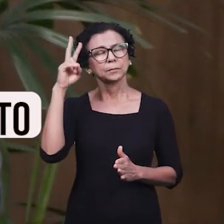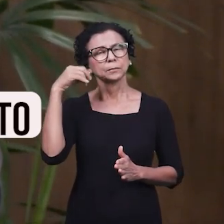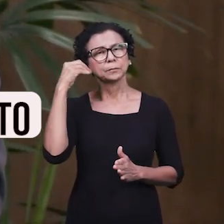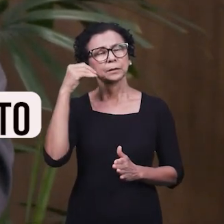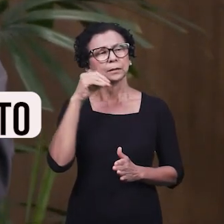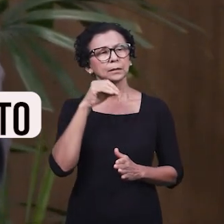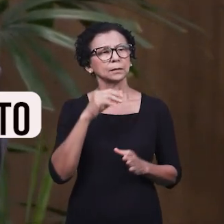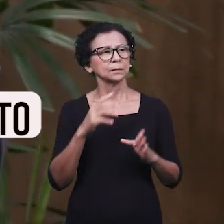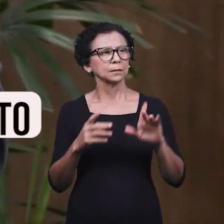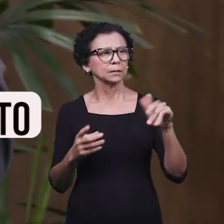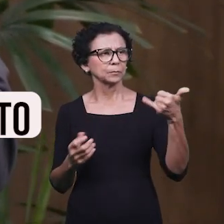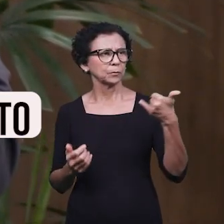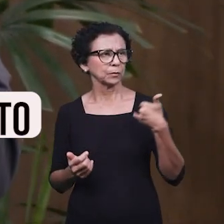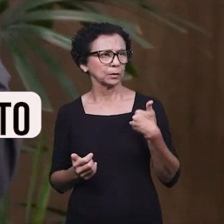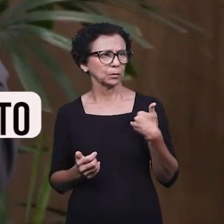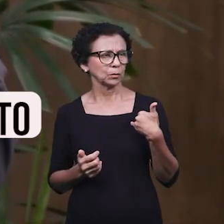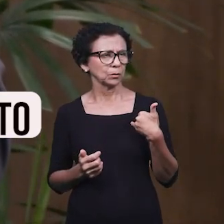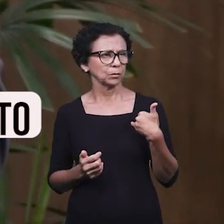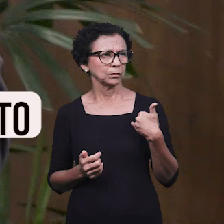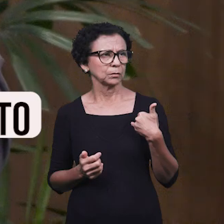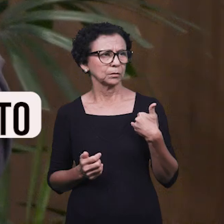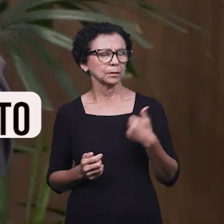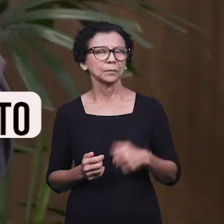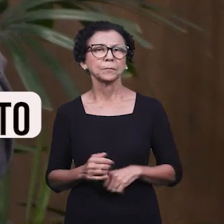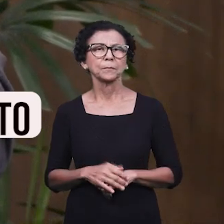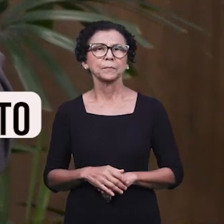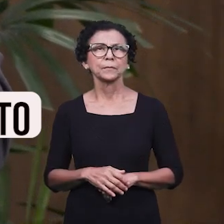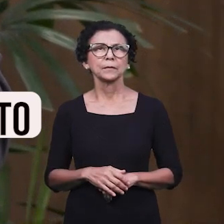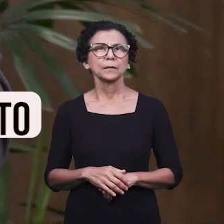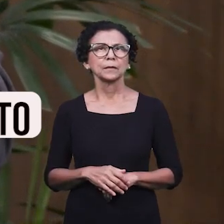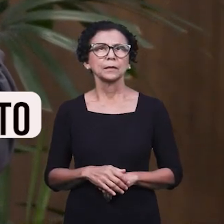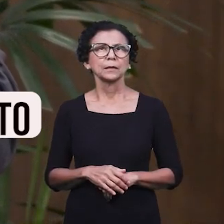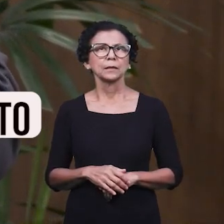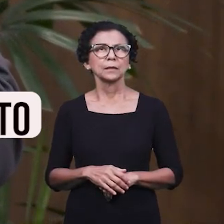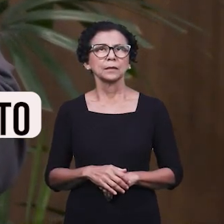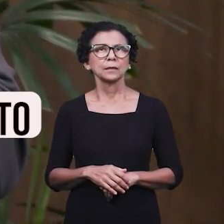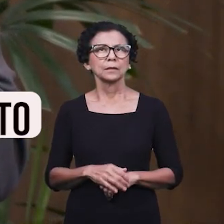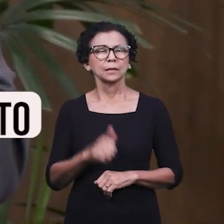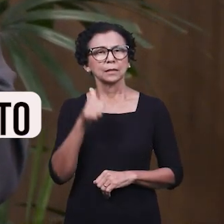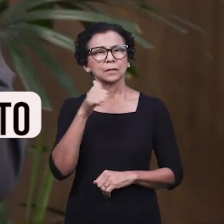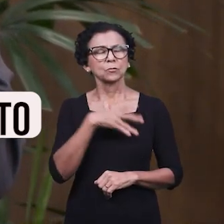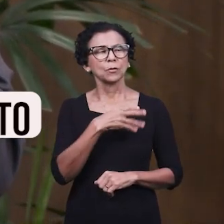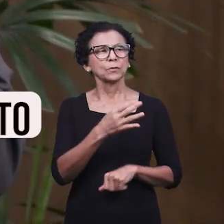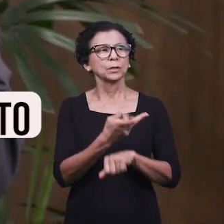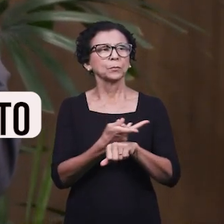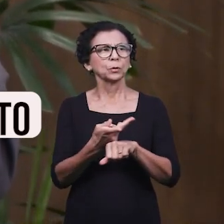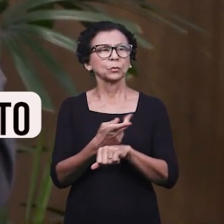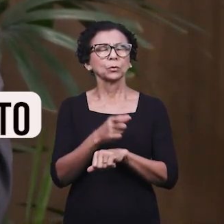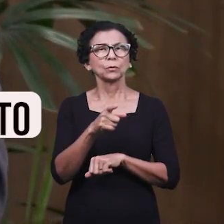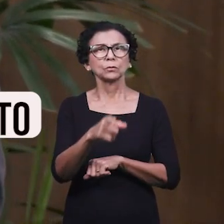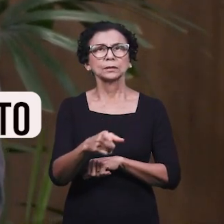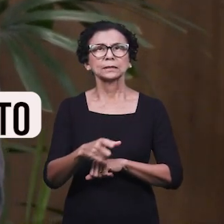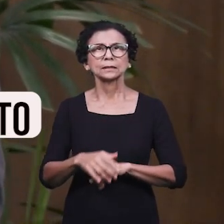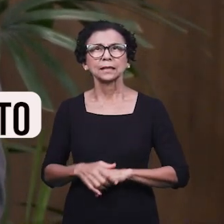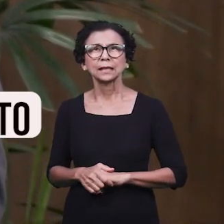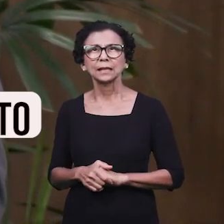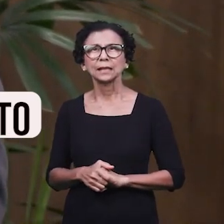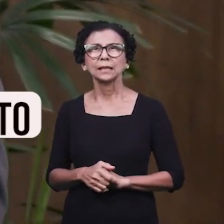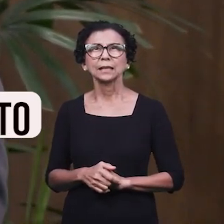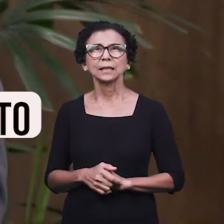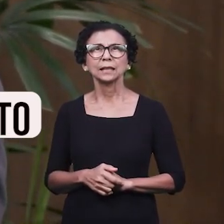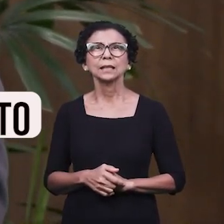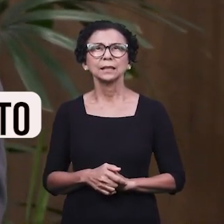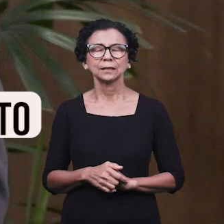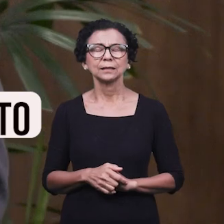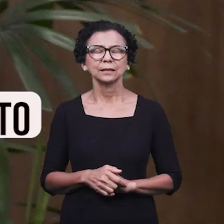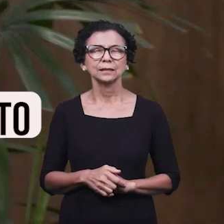contou, que a sua filha, né? Ela te procurou, estava saindo da escola, aí você falou, eu vou na escola. Ela